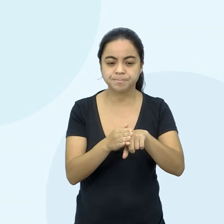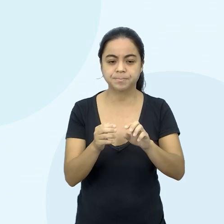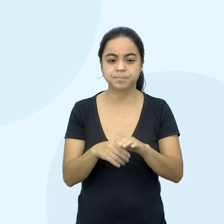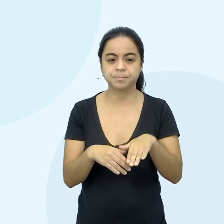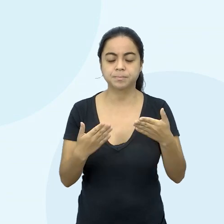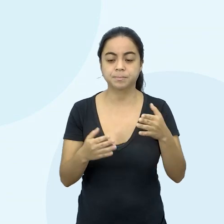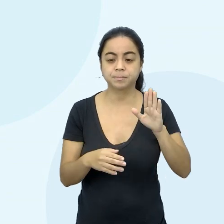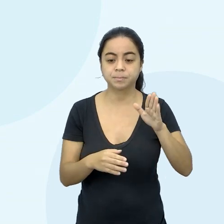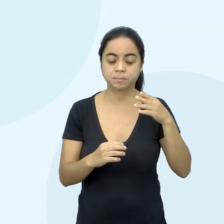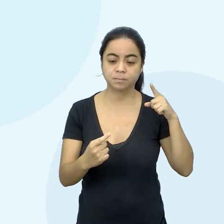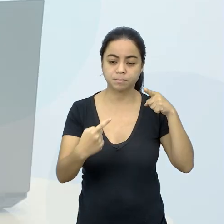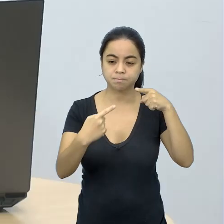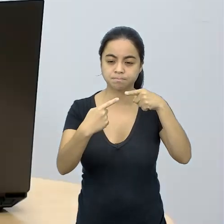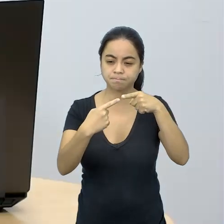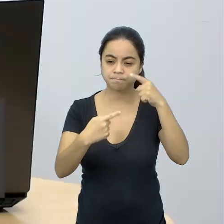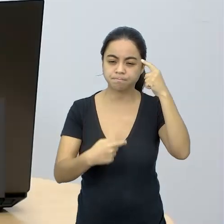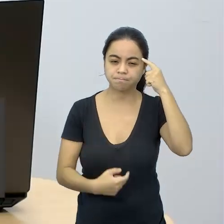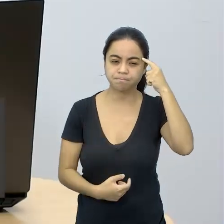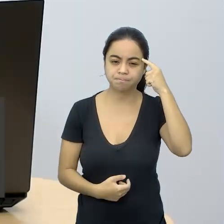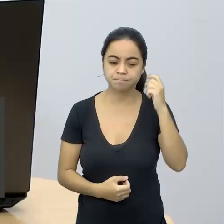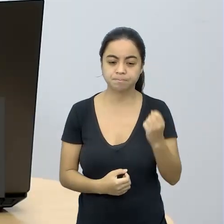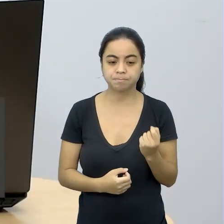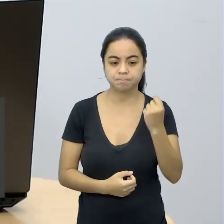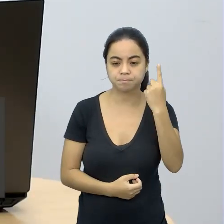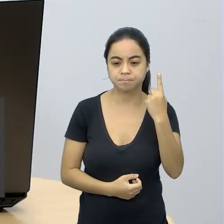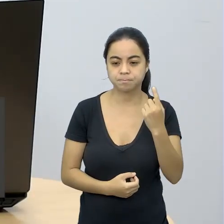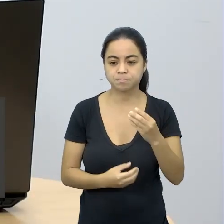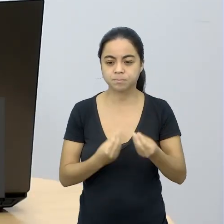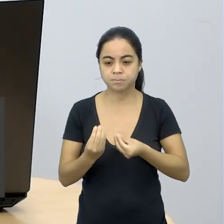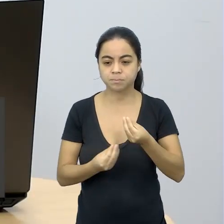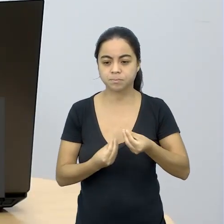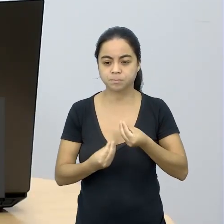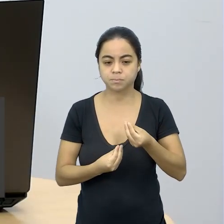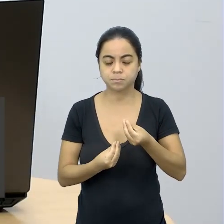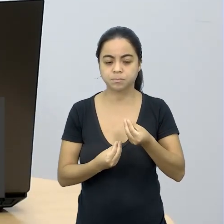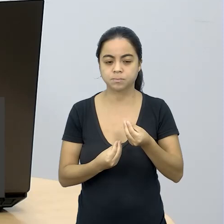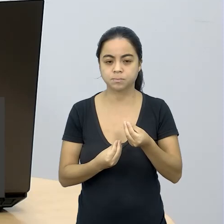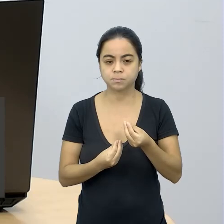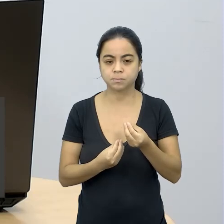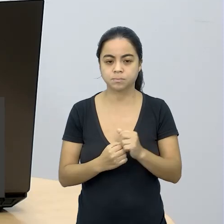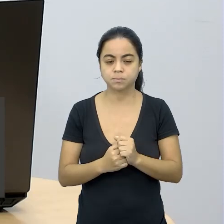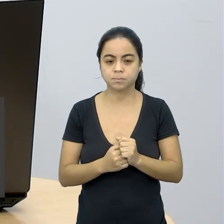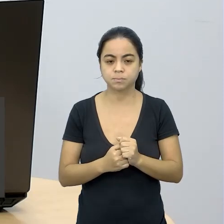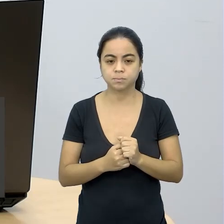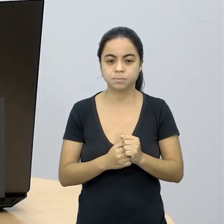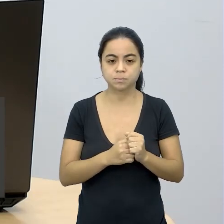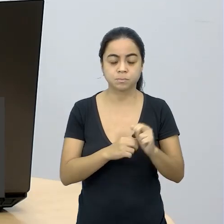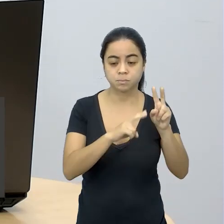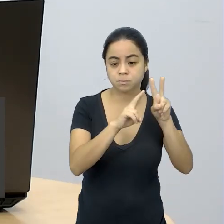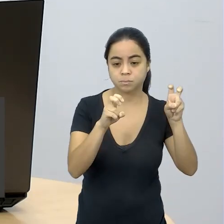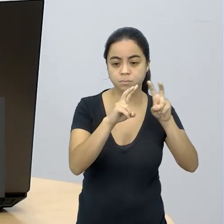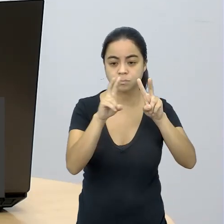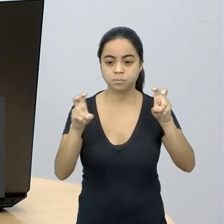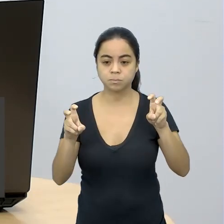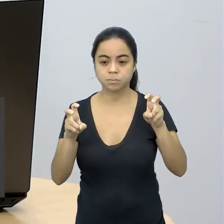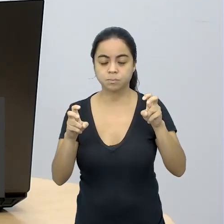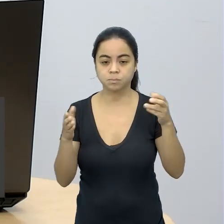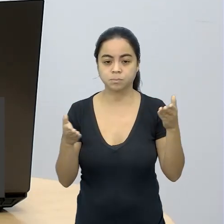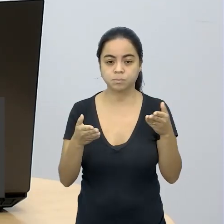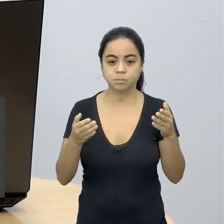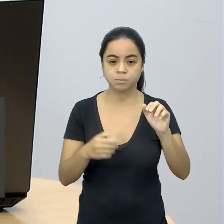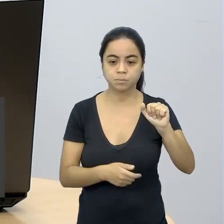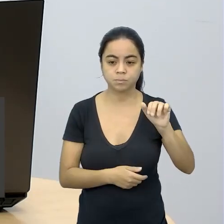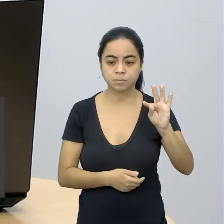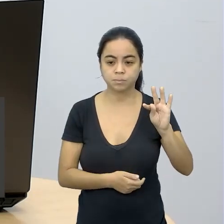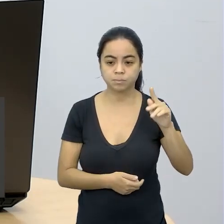nos indica, dá as ideias, né, de como serão as abordagens no dia de hoje da TPC.